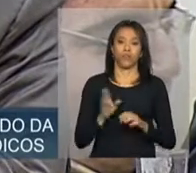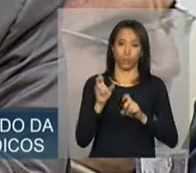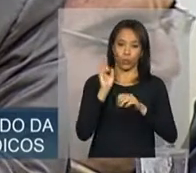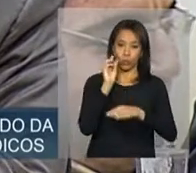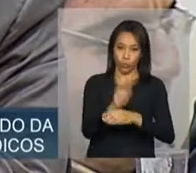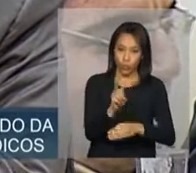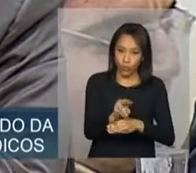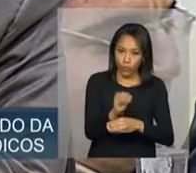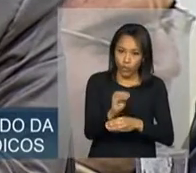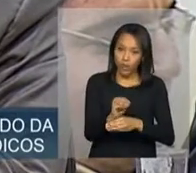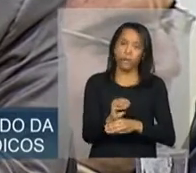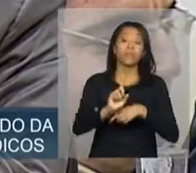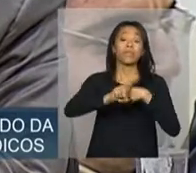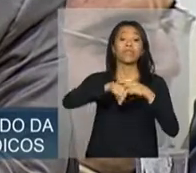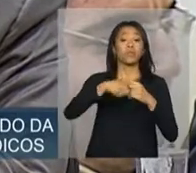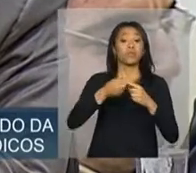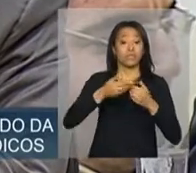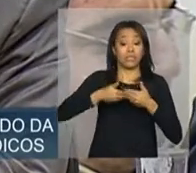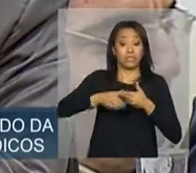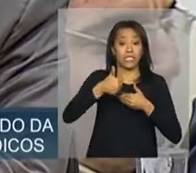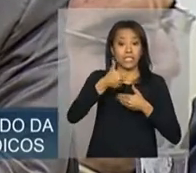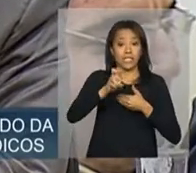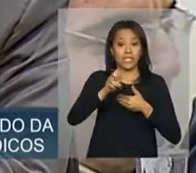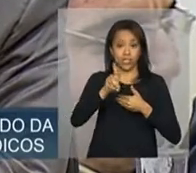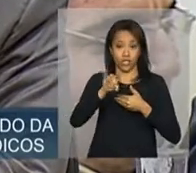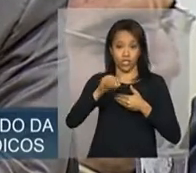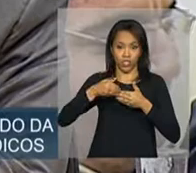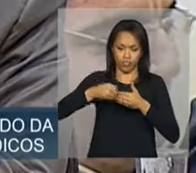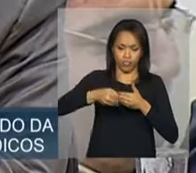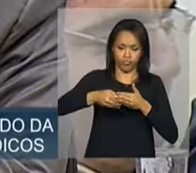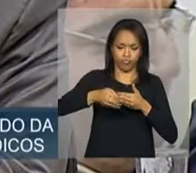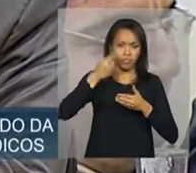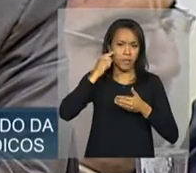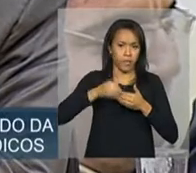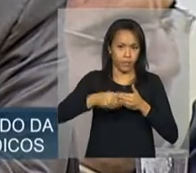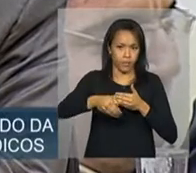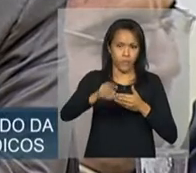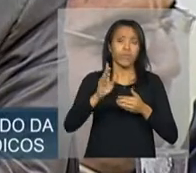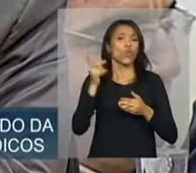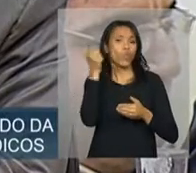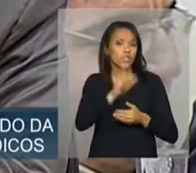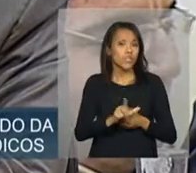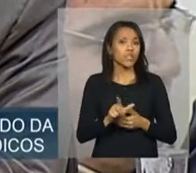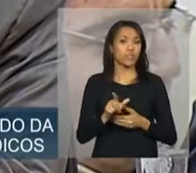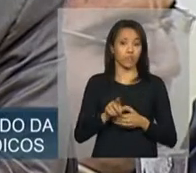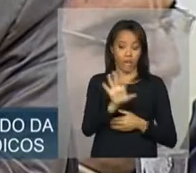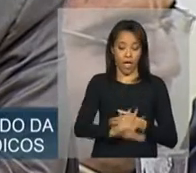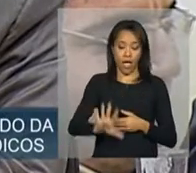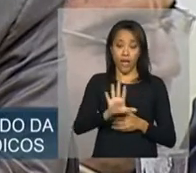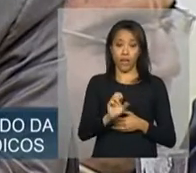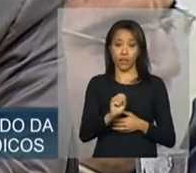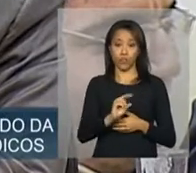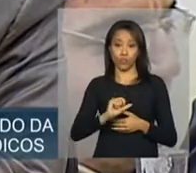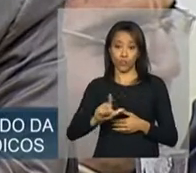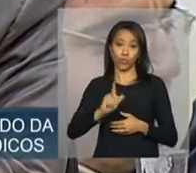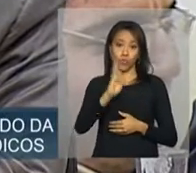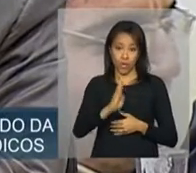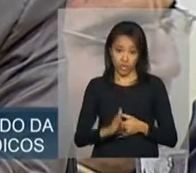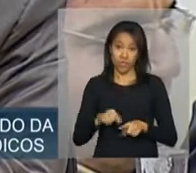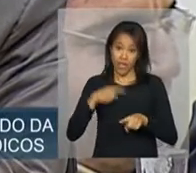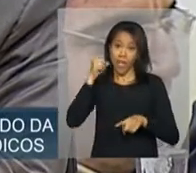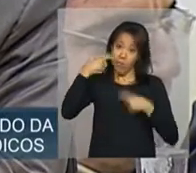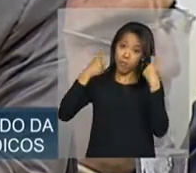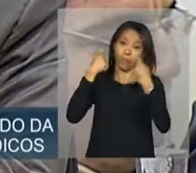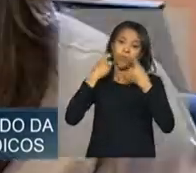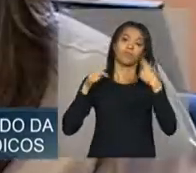é que nesses primeiros 15 dias nós Já conseguimos para o na região sul do país são uma grande preocupação do Ministério da Saúde